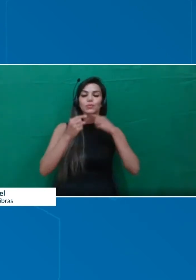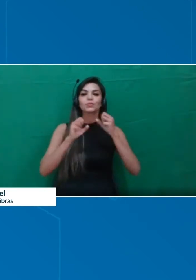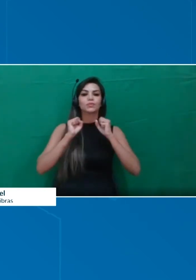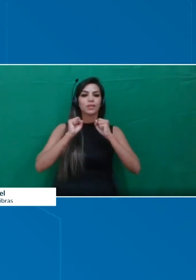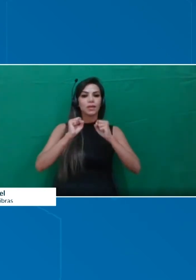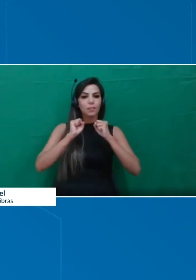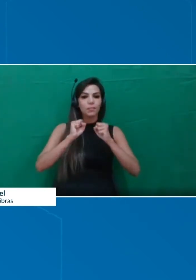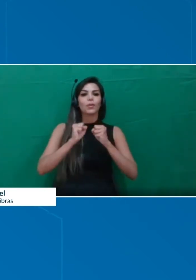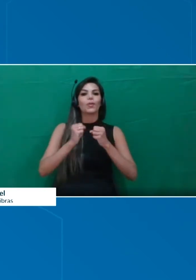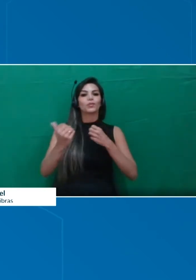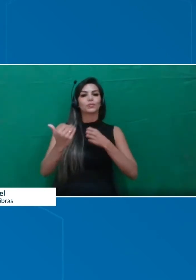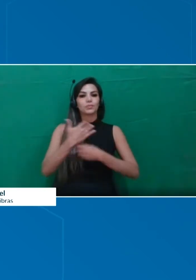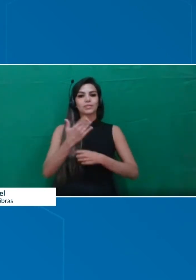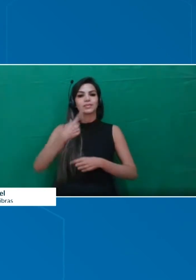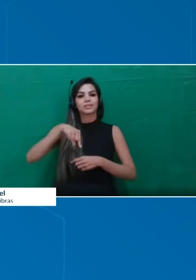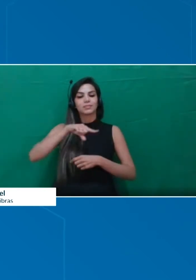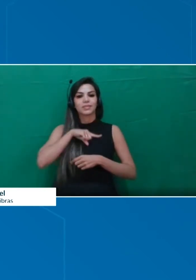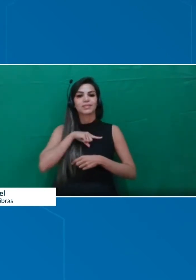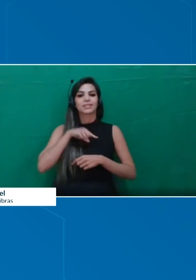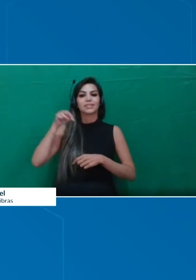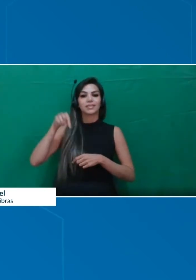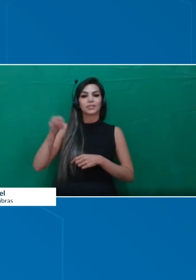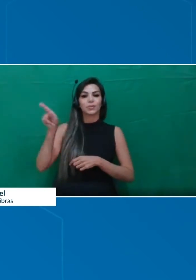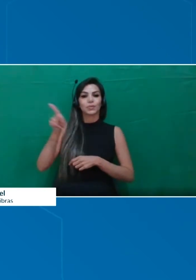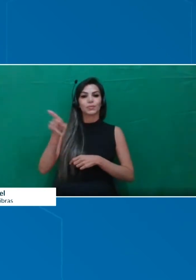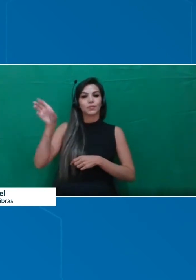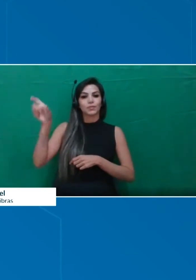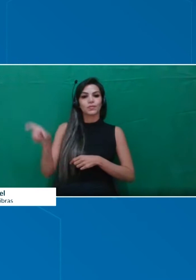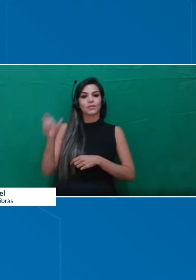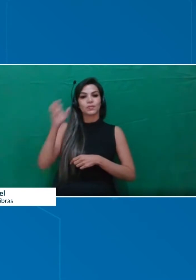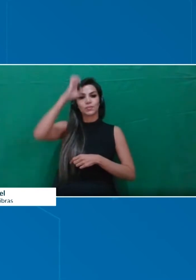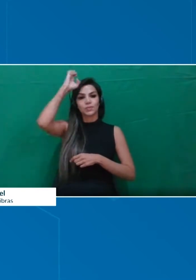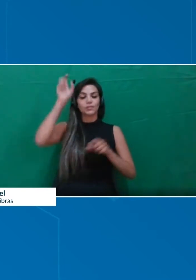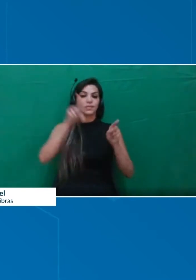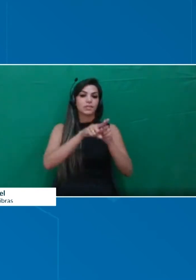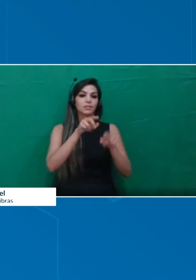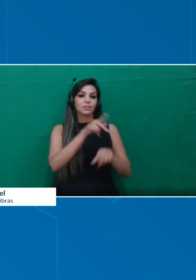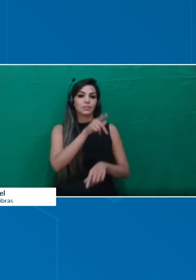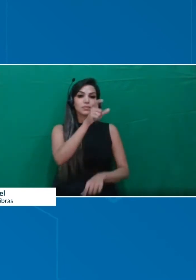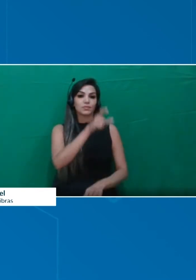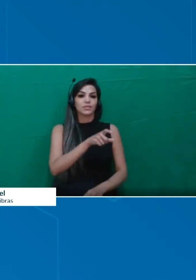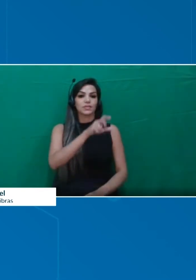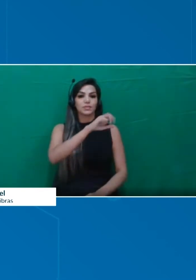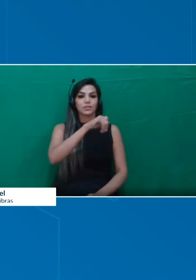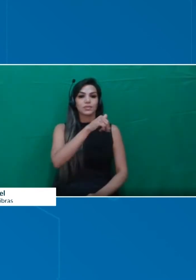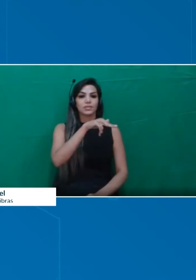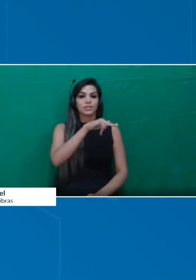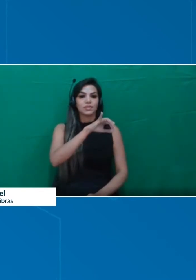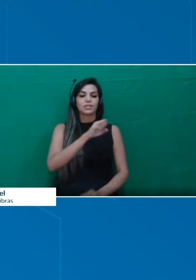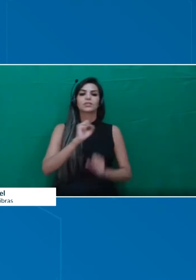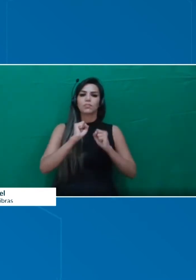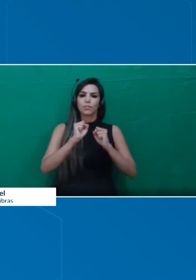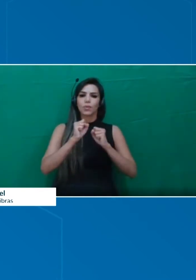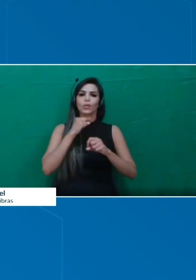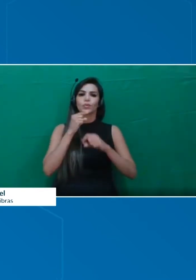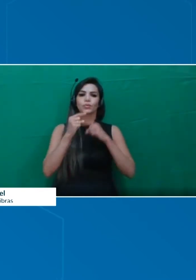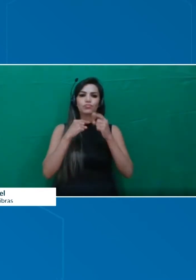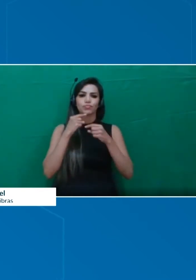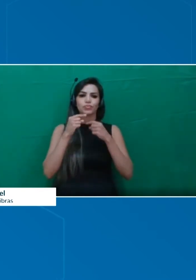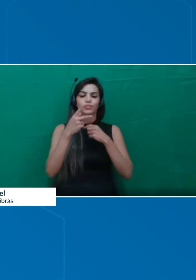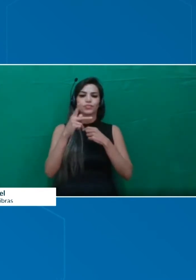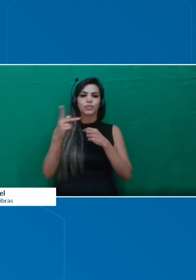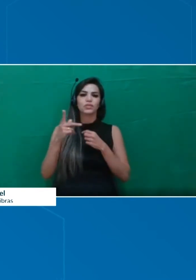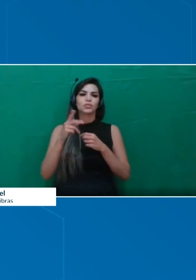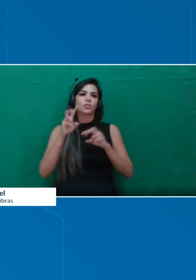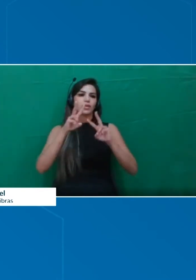para que o professor Edivar, a professora Janice, possa responder a respeito do ingresso na UFG, sistema de